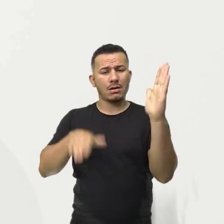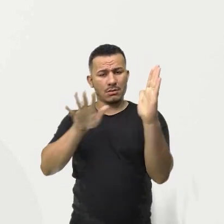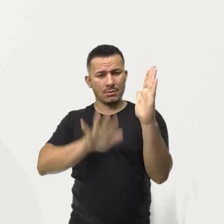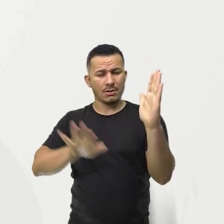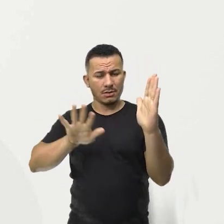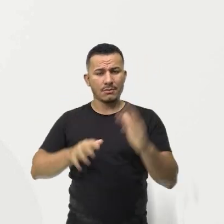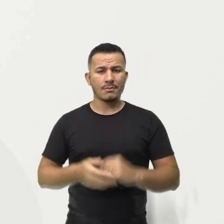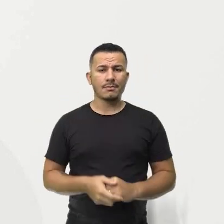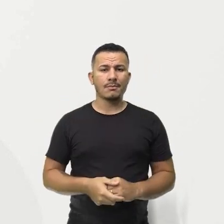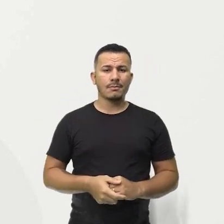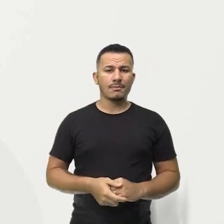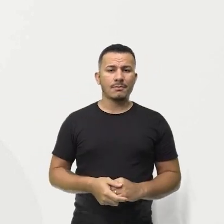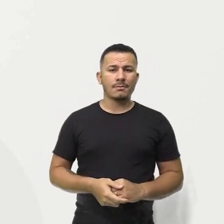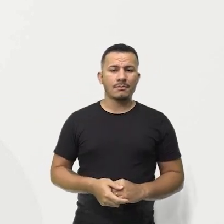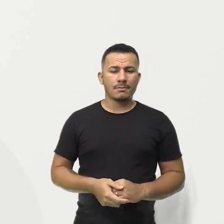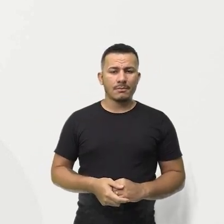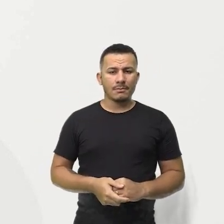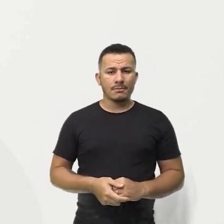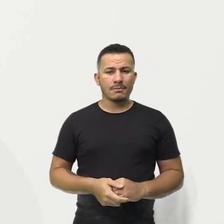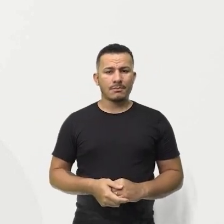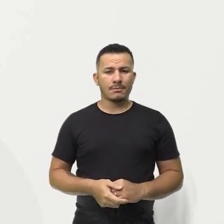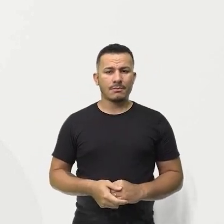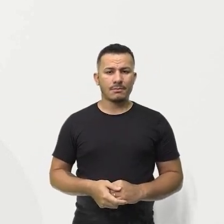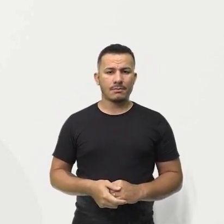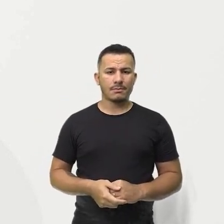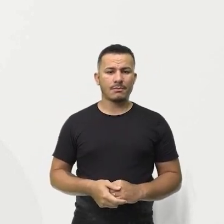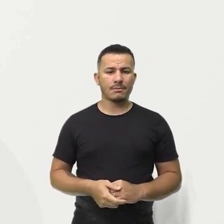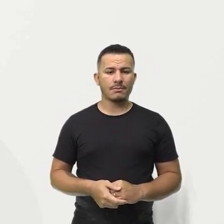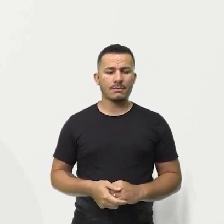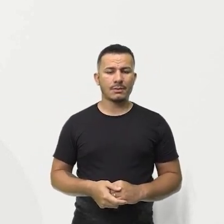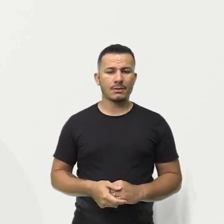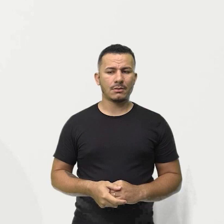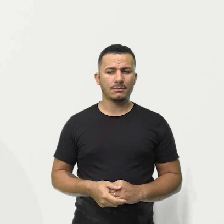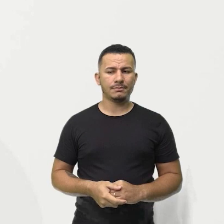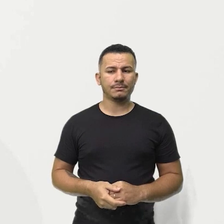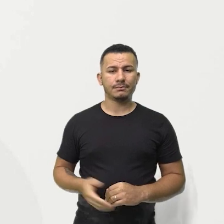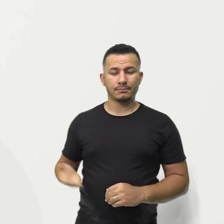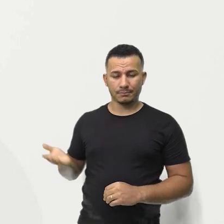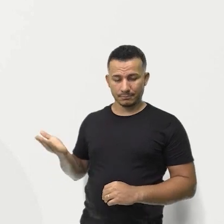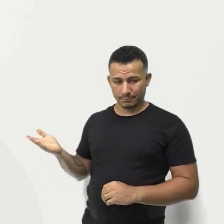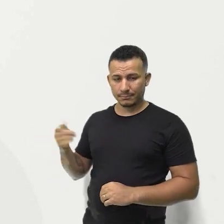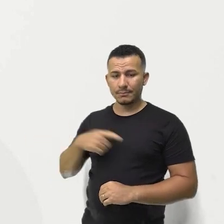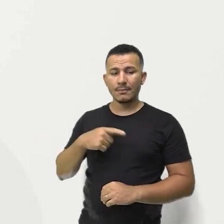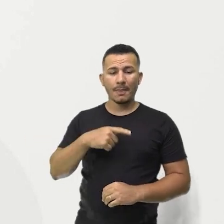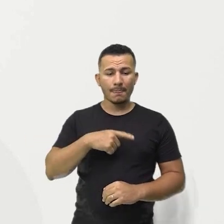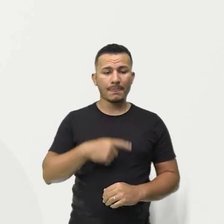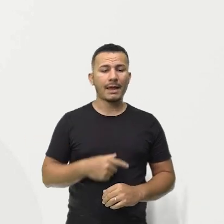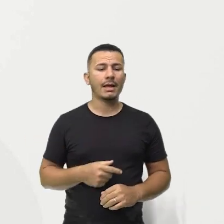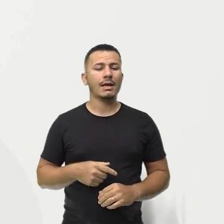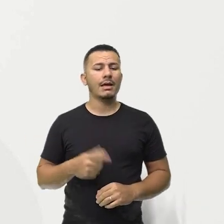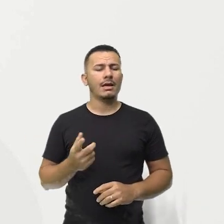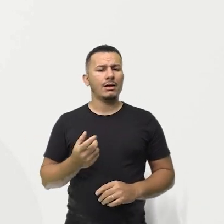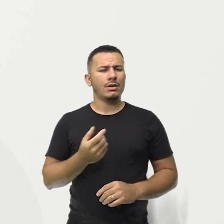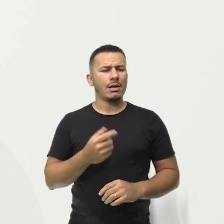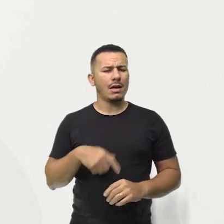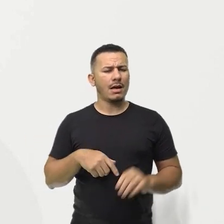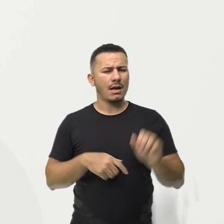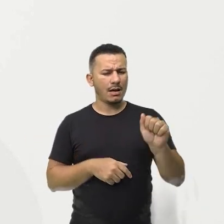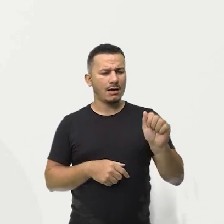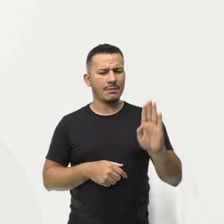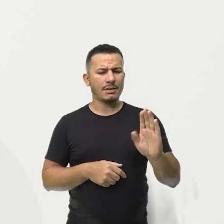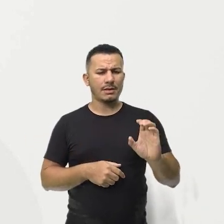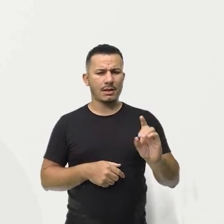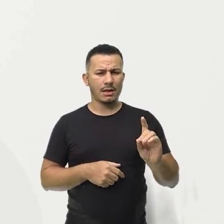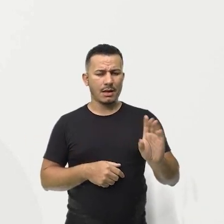E aí nós obtemos, então, as novas coordenadas já que serão os vértices da figura